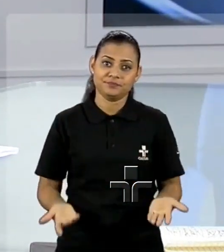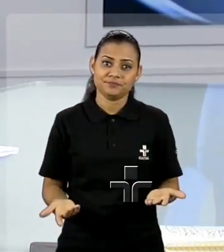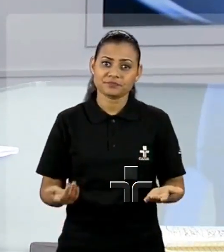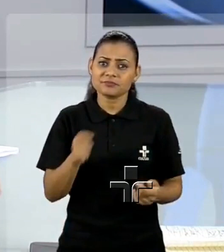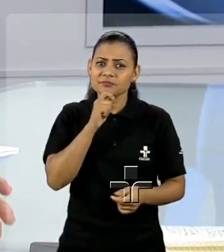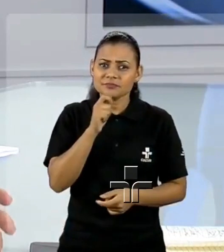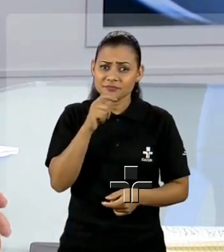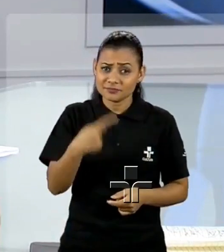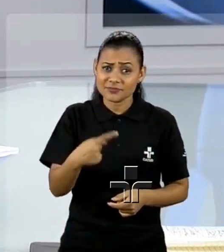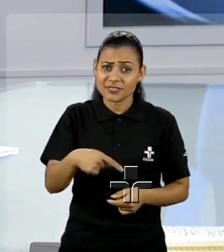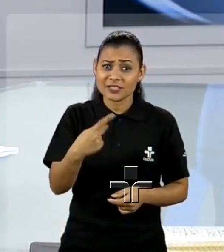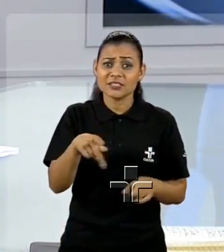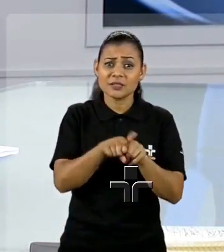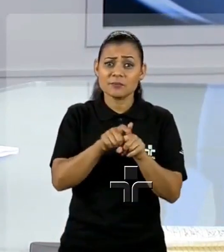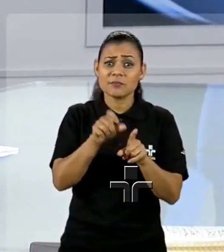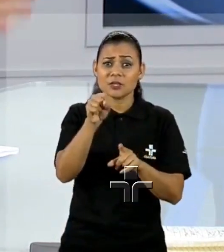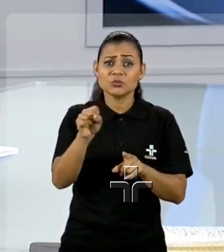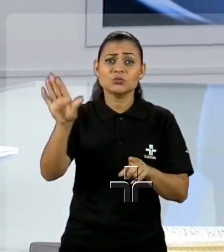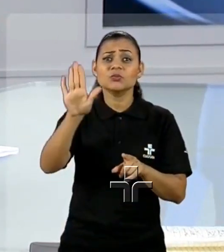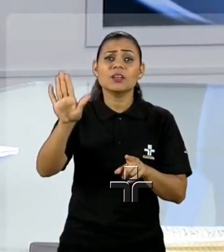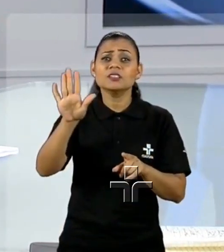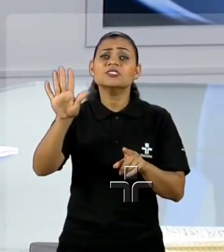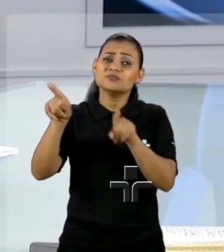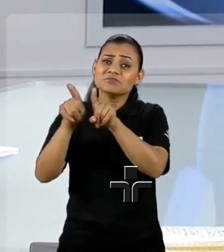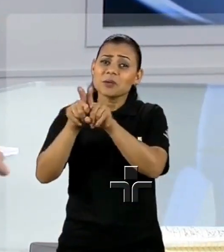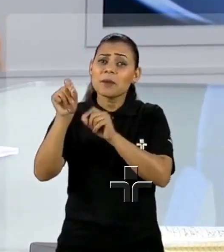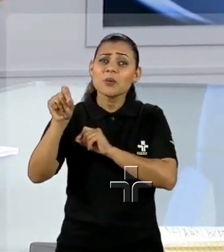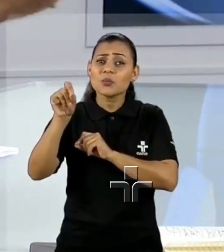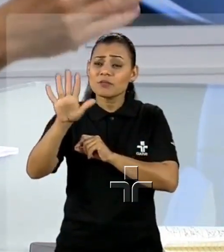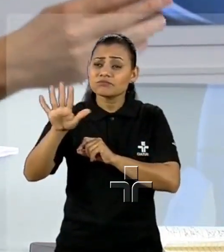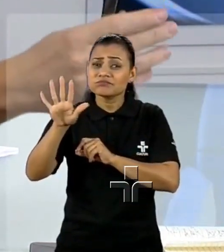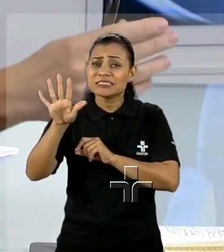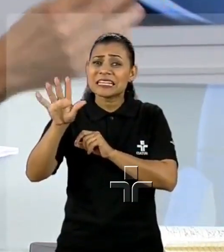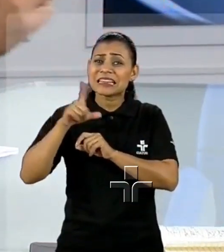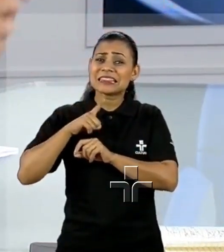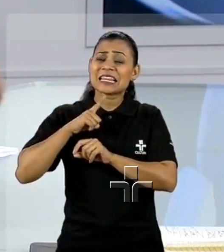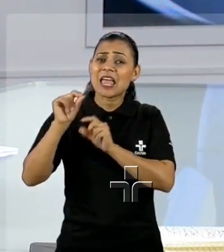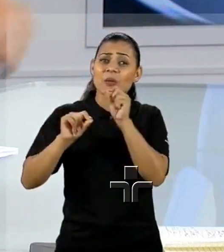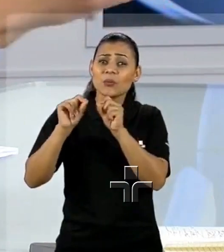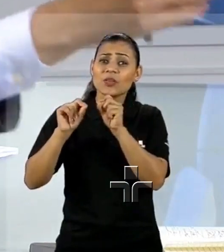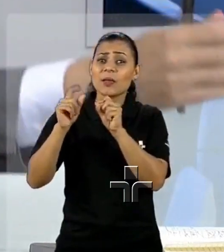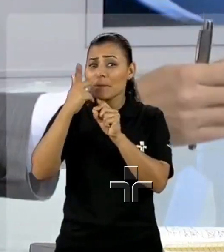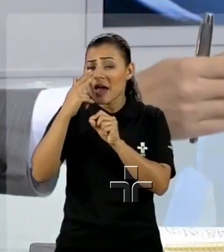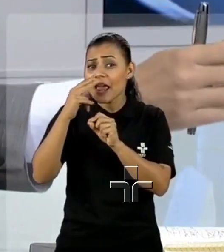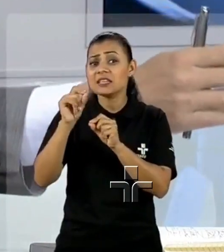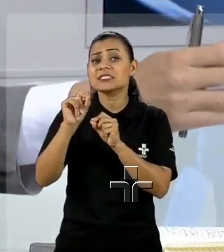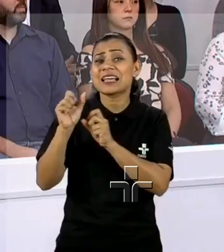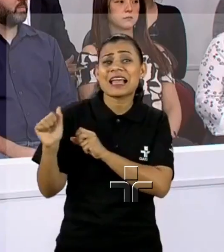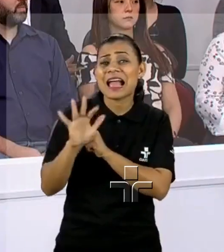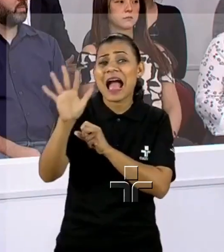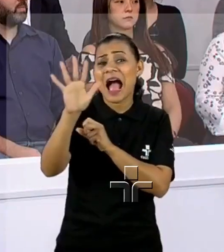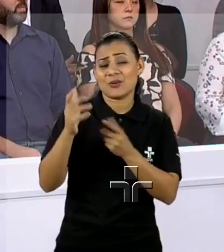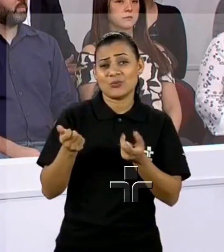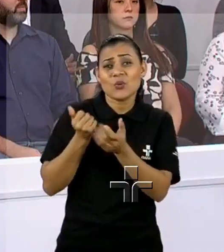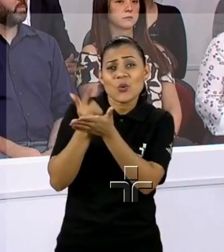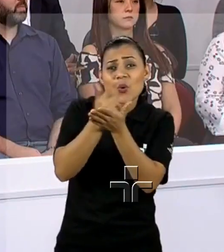numa situação da região sudeste que é muito diferente a disponibilização e o quão caro chega